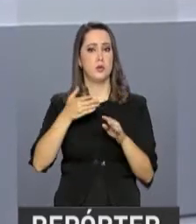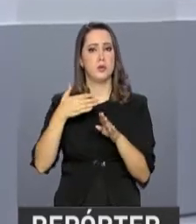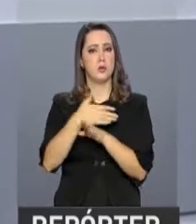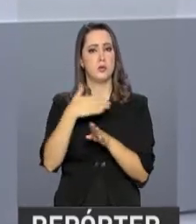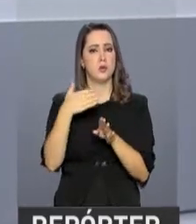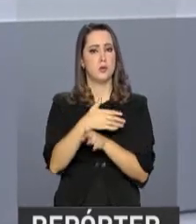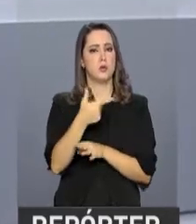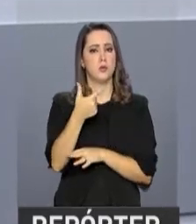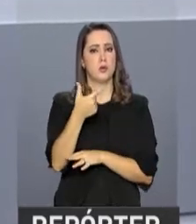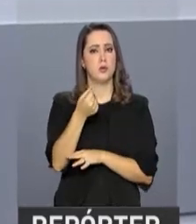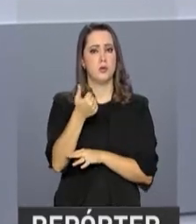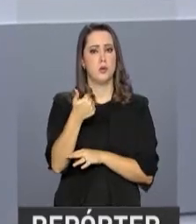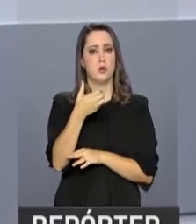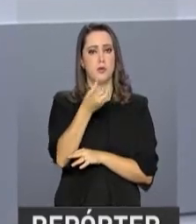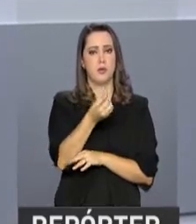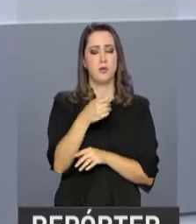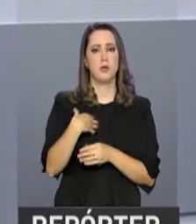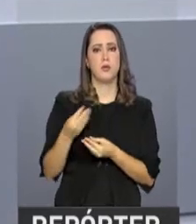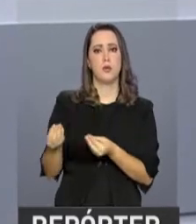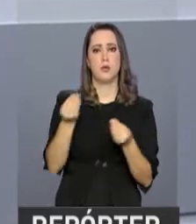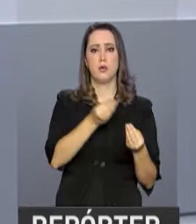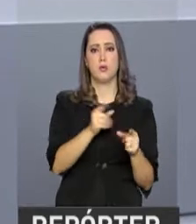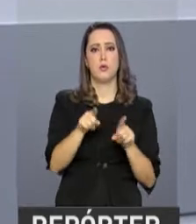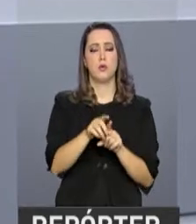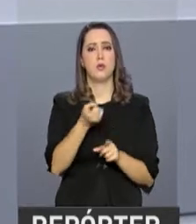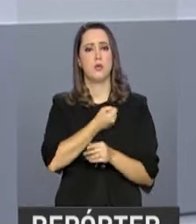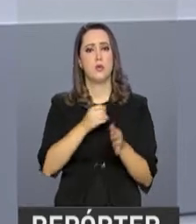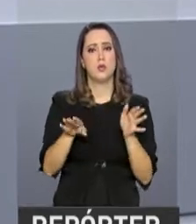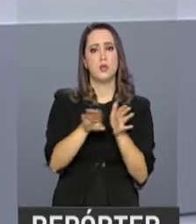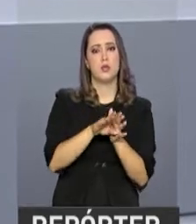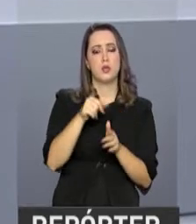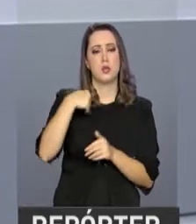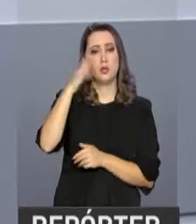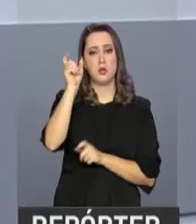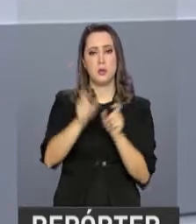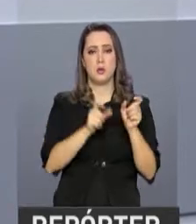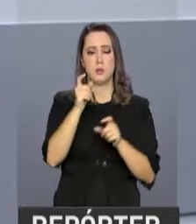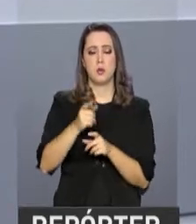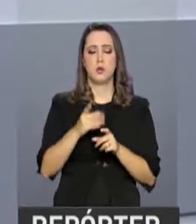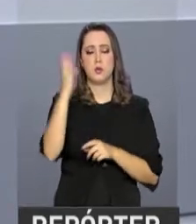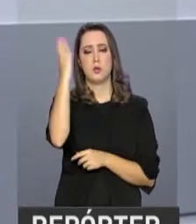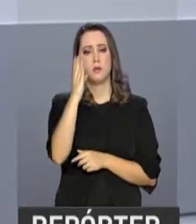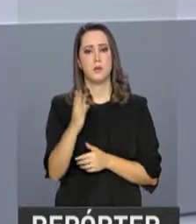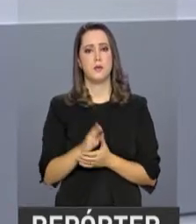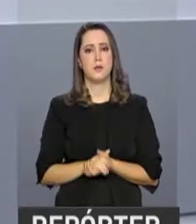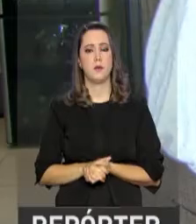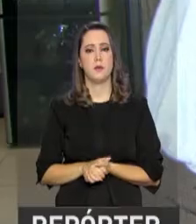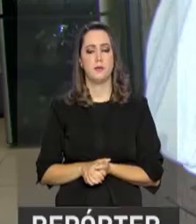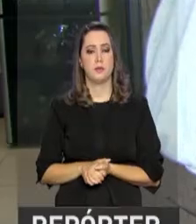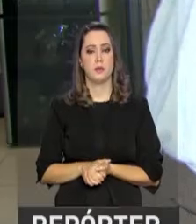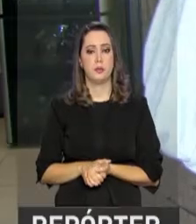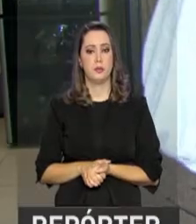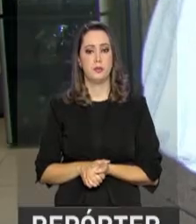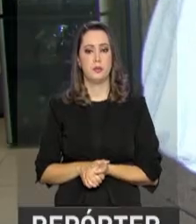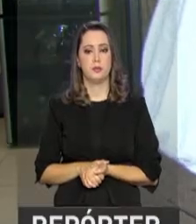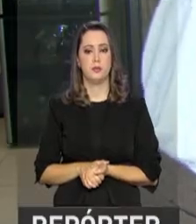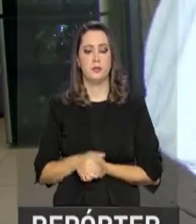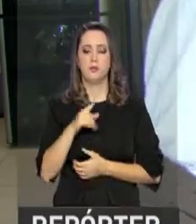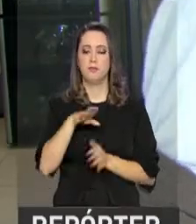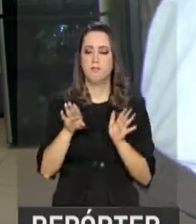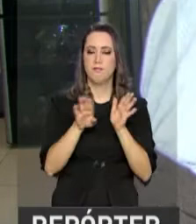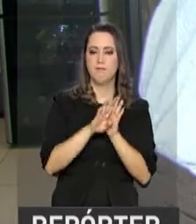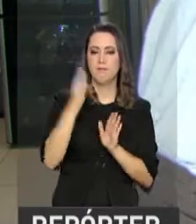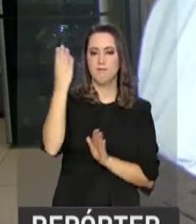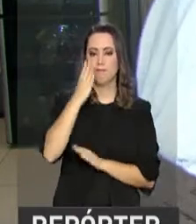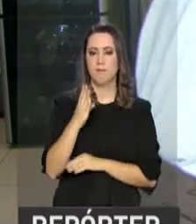2016 o documento traz dados sobre chegada de mais imigrantes ao brasil diego chegou